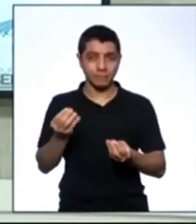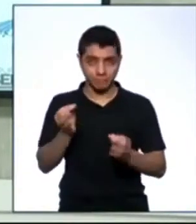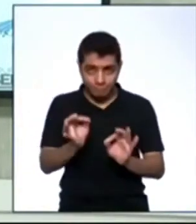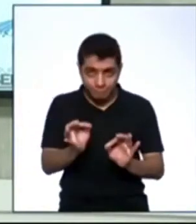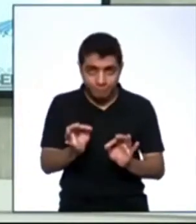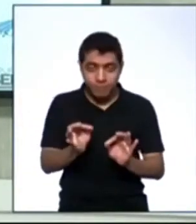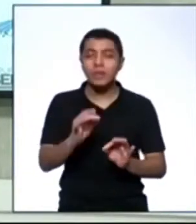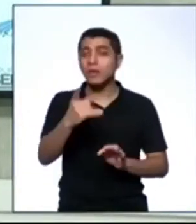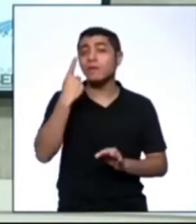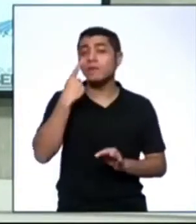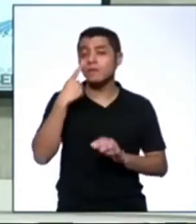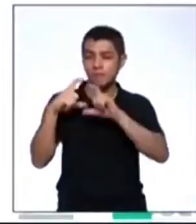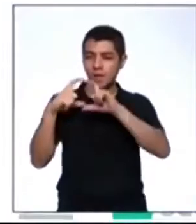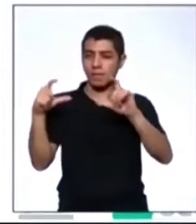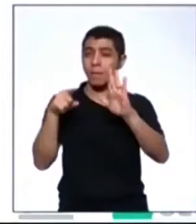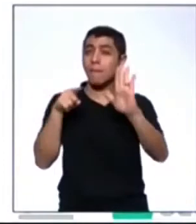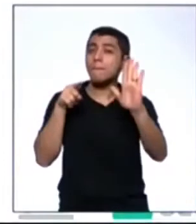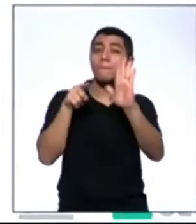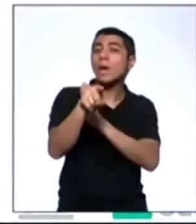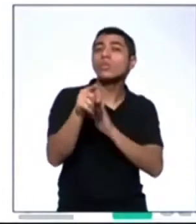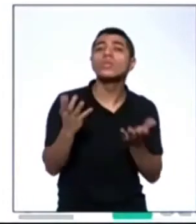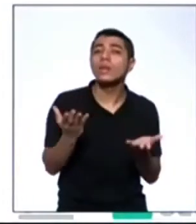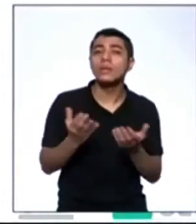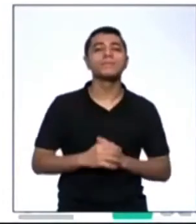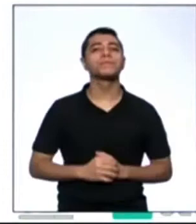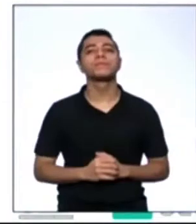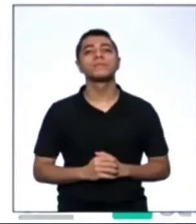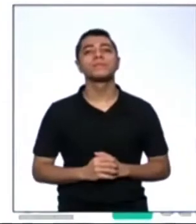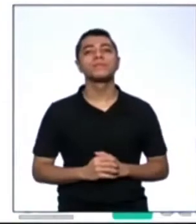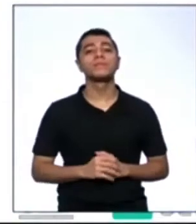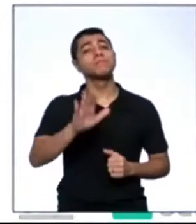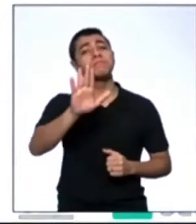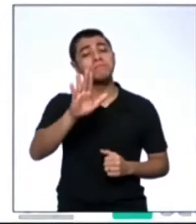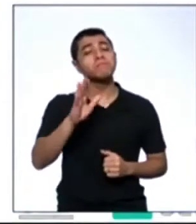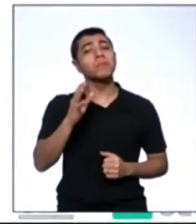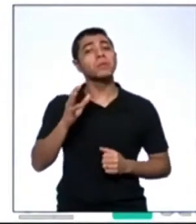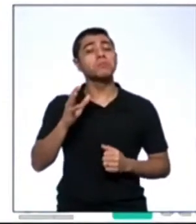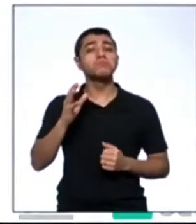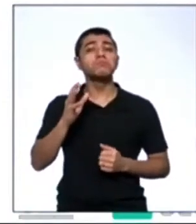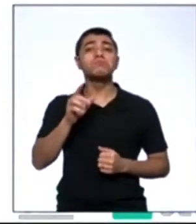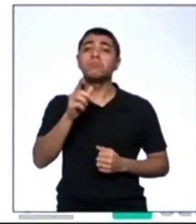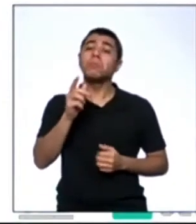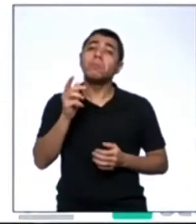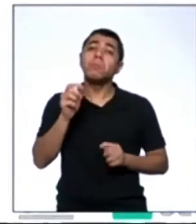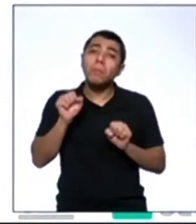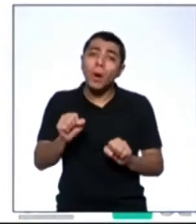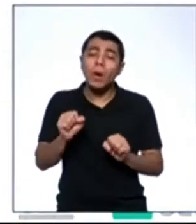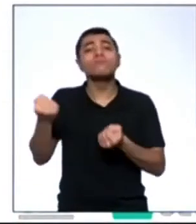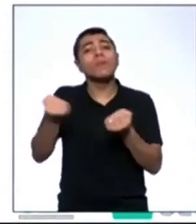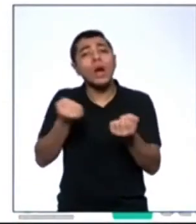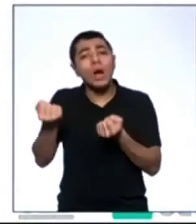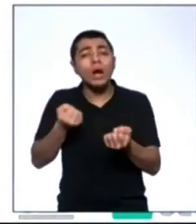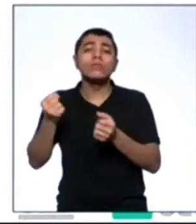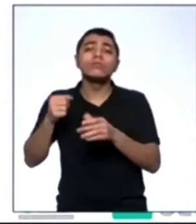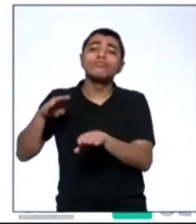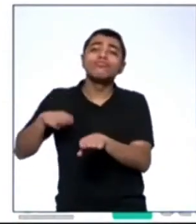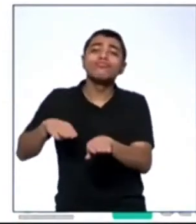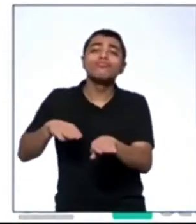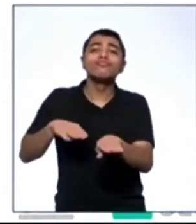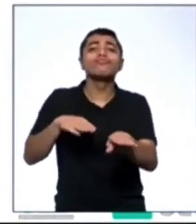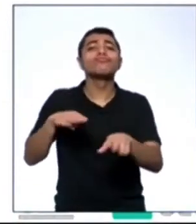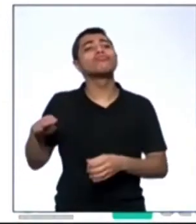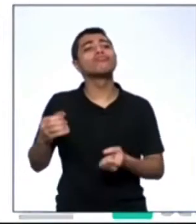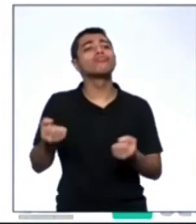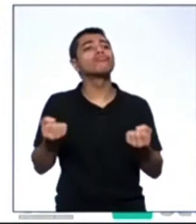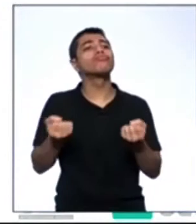de novo ver a pergunta do autor. Supondo que as condições de trânsito sejam favoráveis para que o veículo da empresa ande